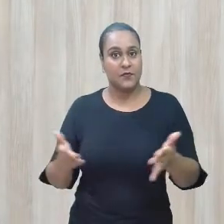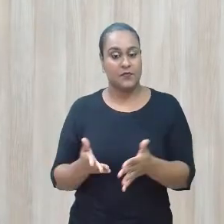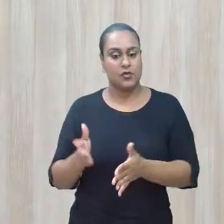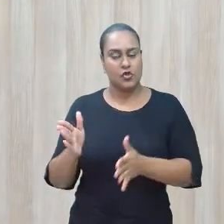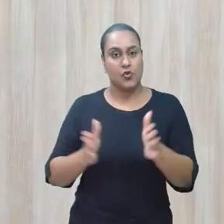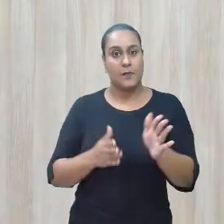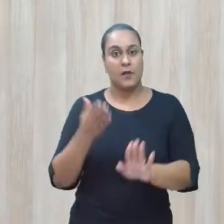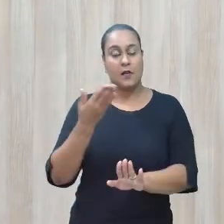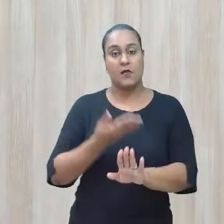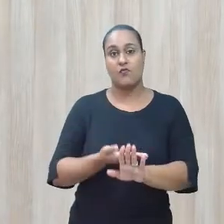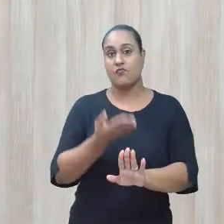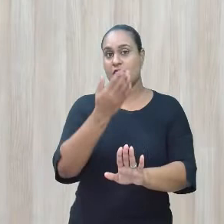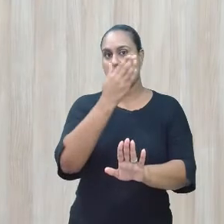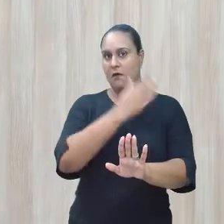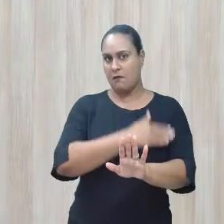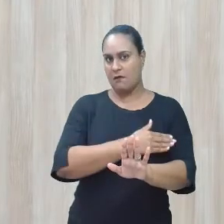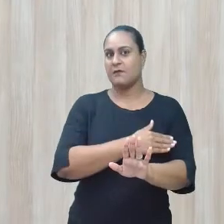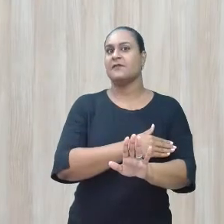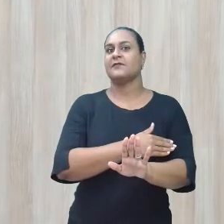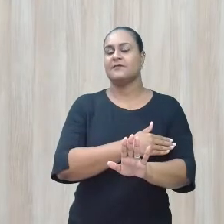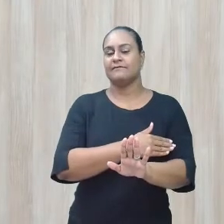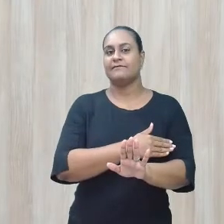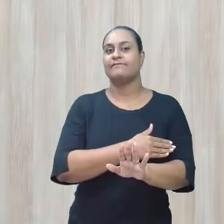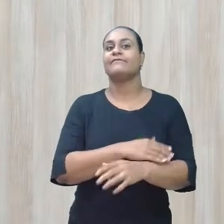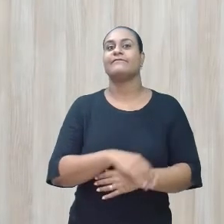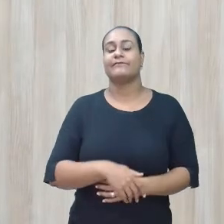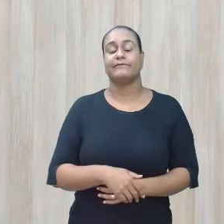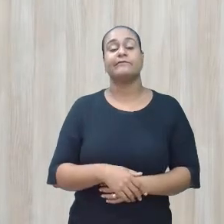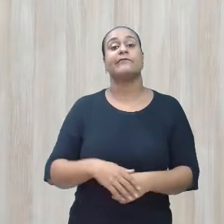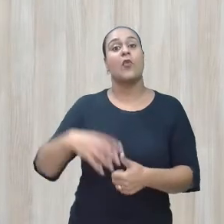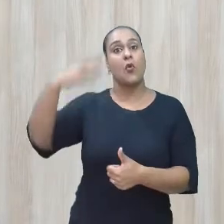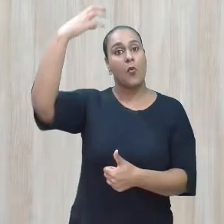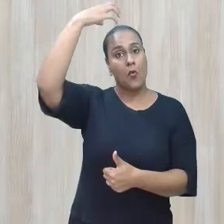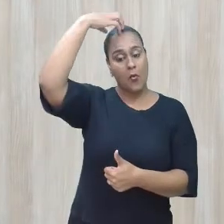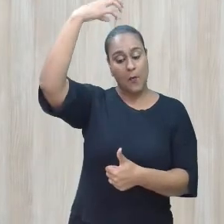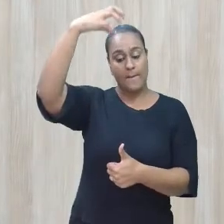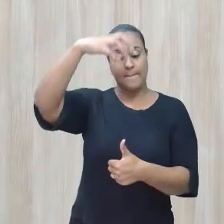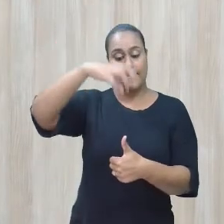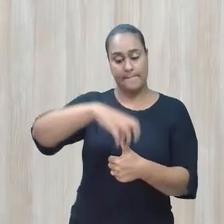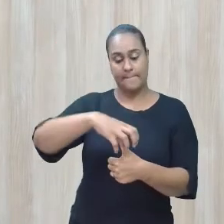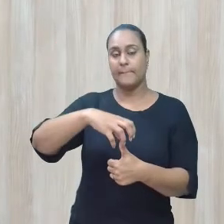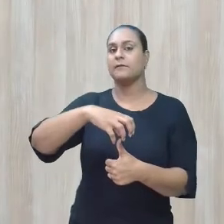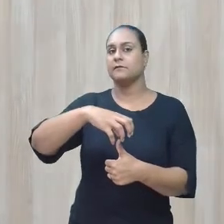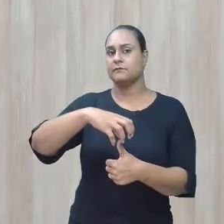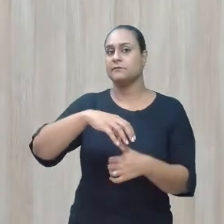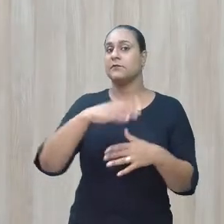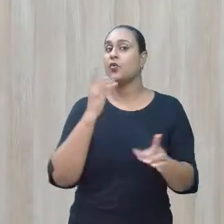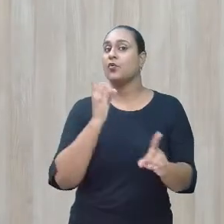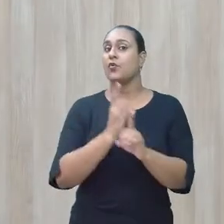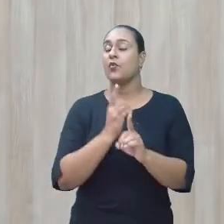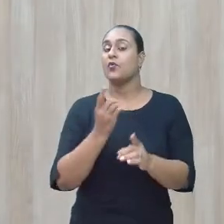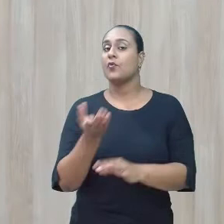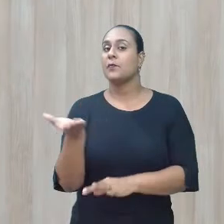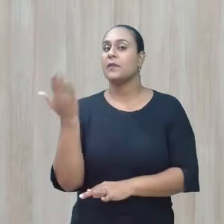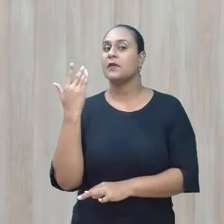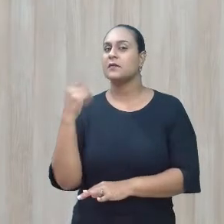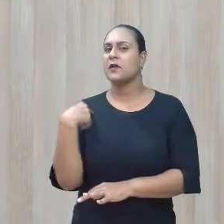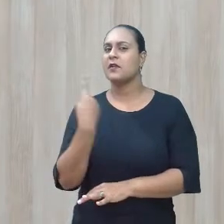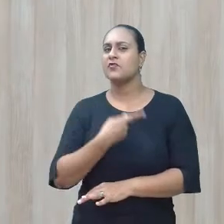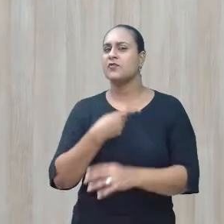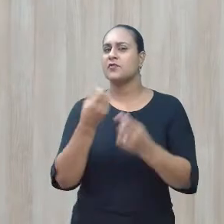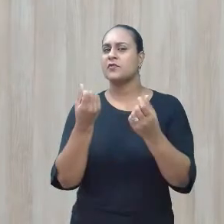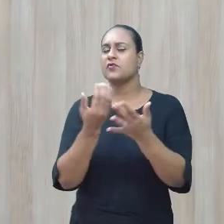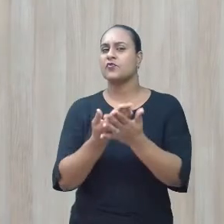que antecede, né, o segundo reinado, que é o período regencial. Então, no encontro passado, nós falamos sobre o